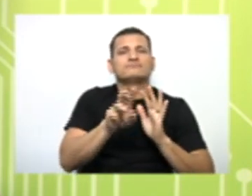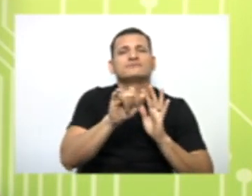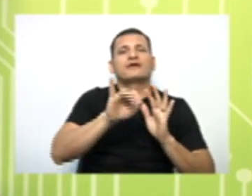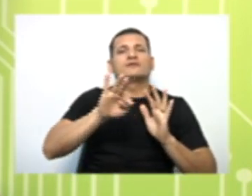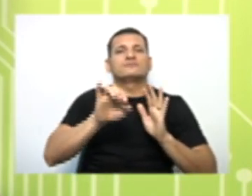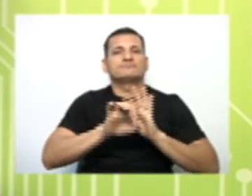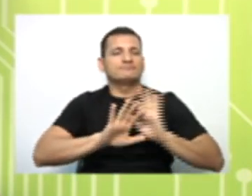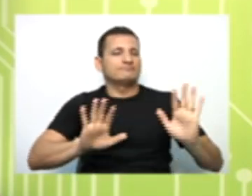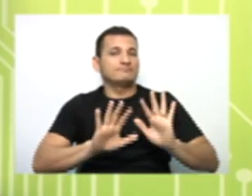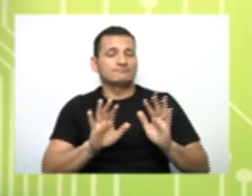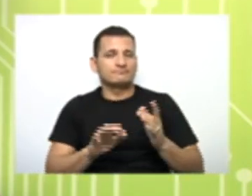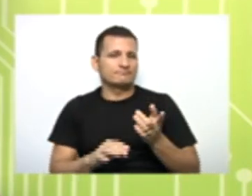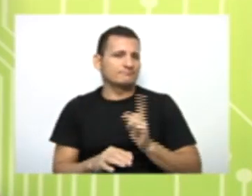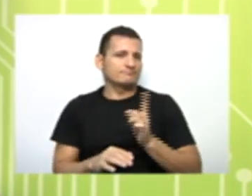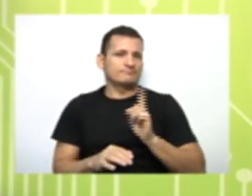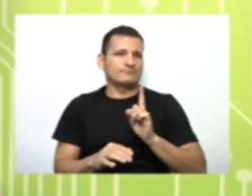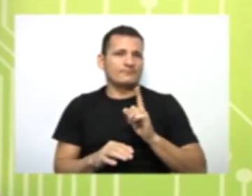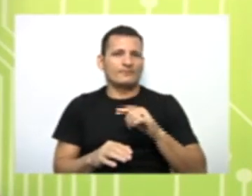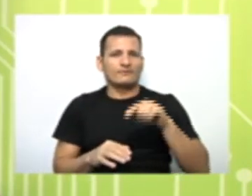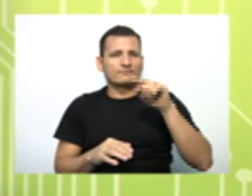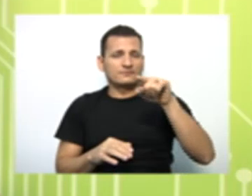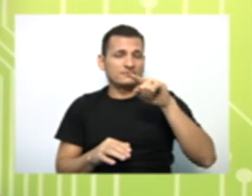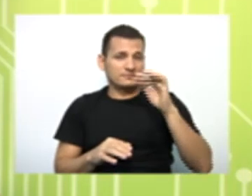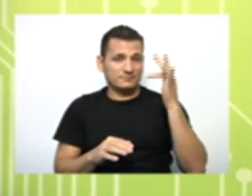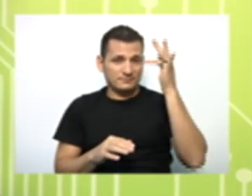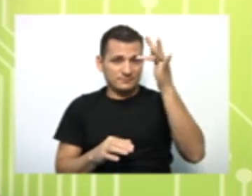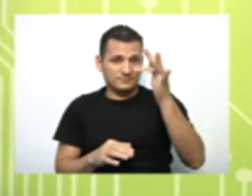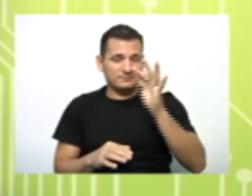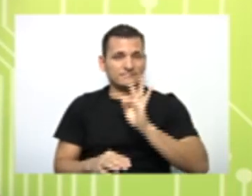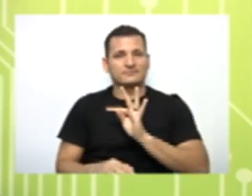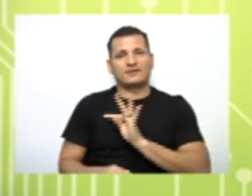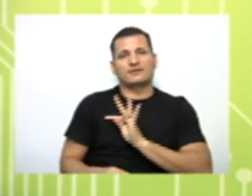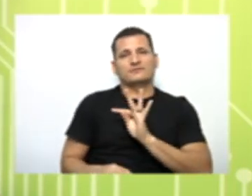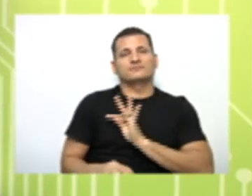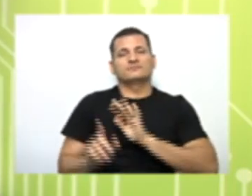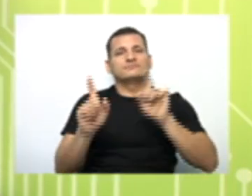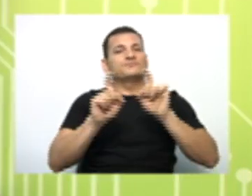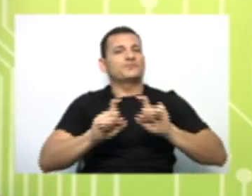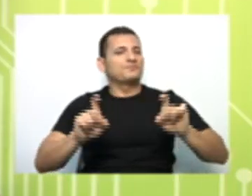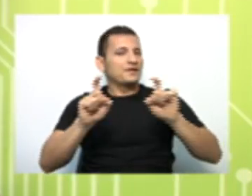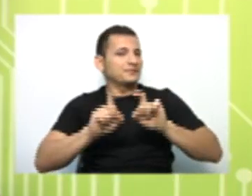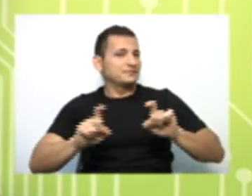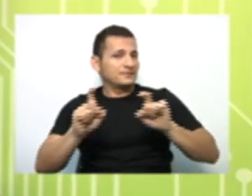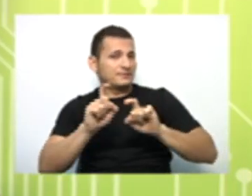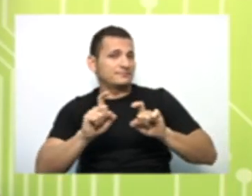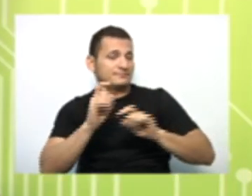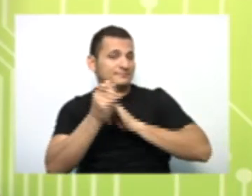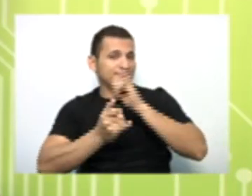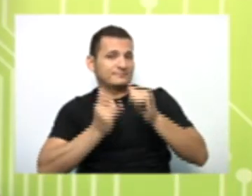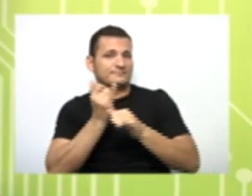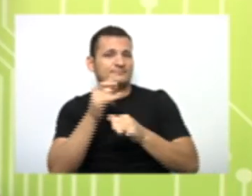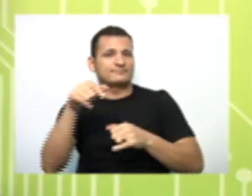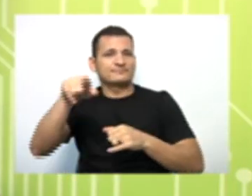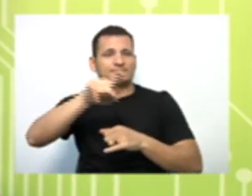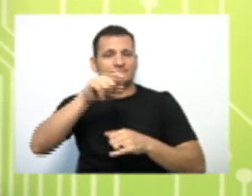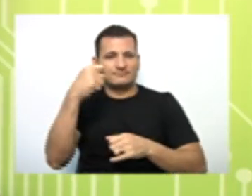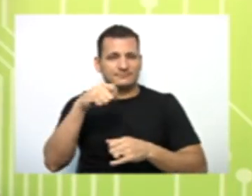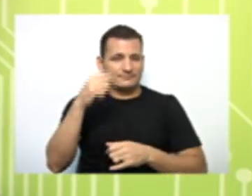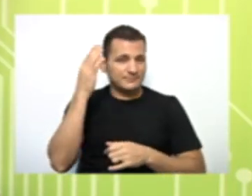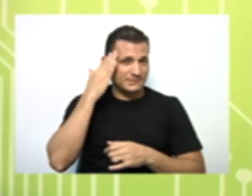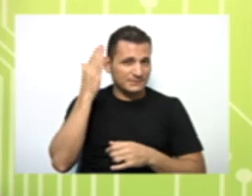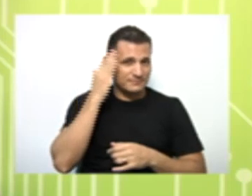Não, você, futuro técnico em informática para a internet, você precisa saber